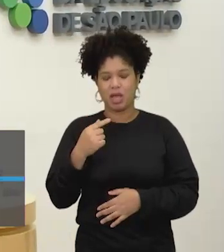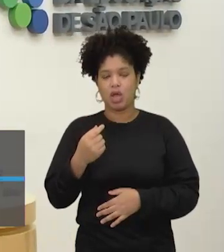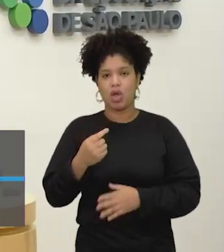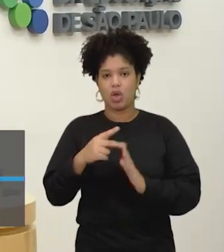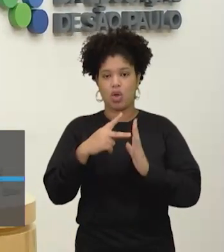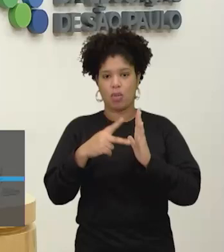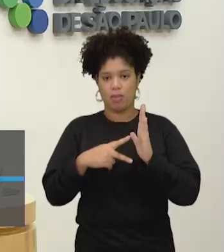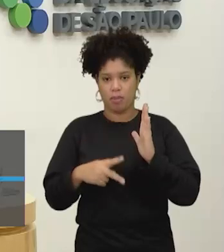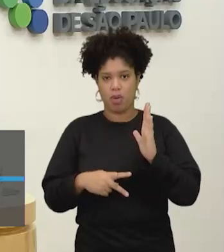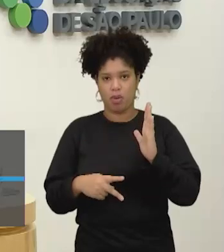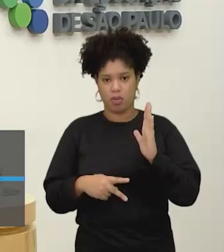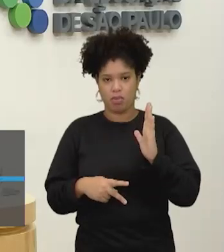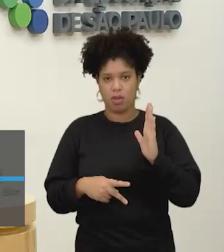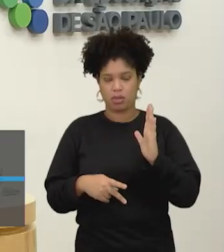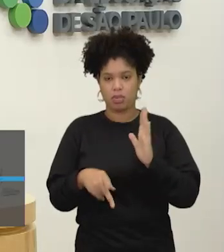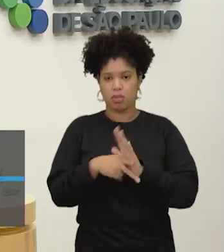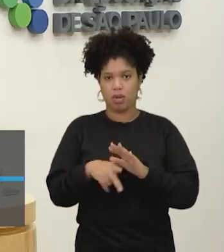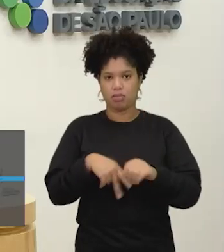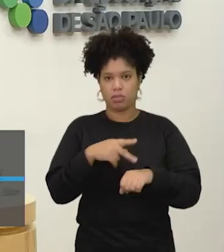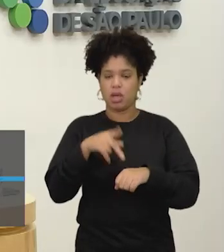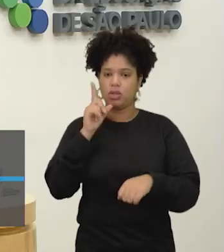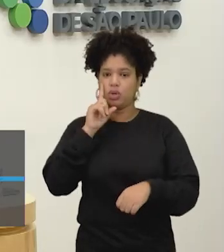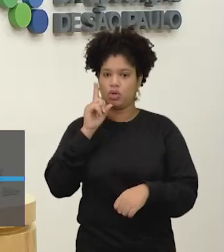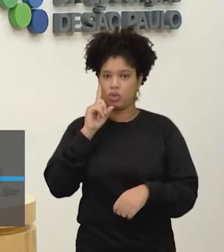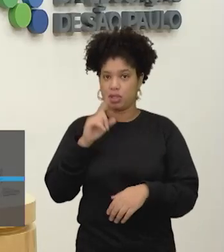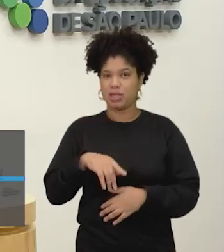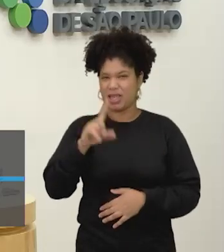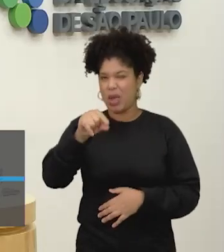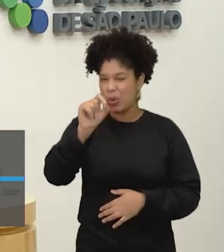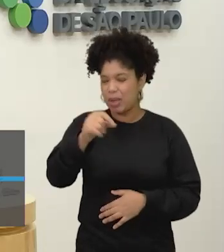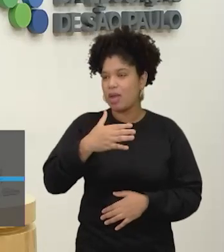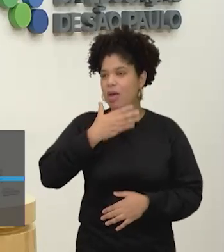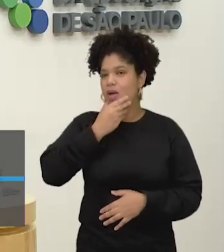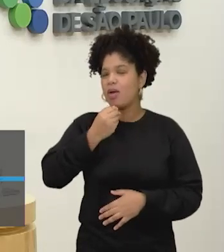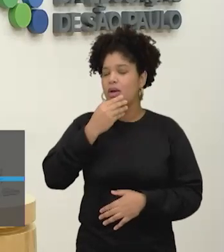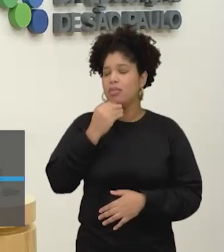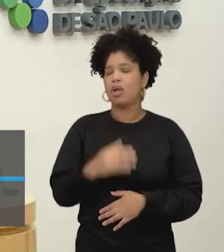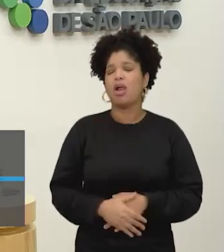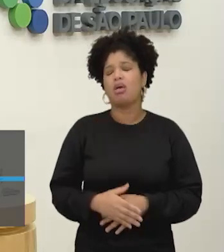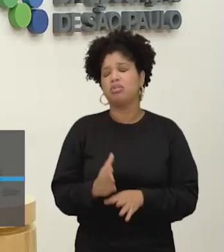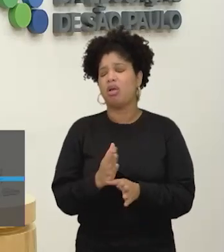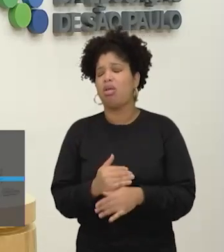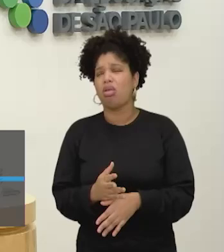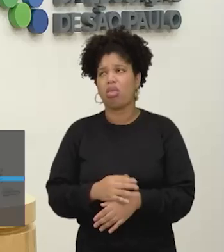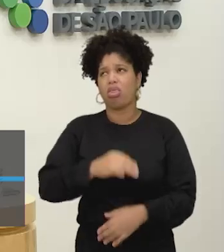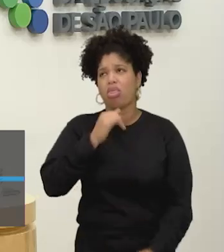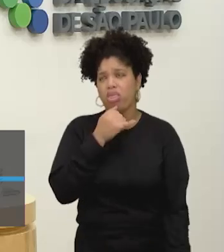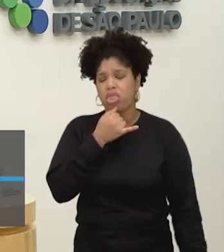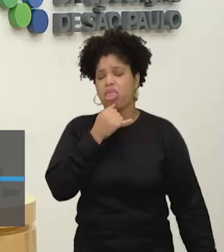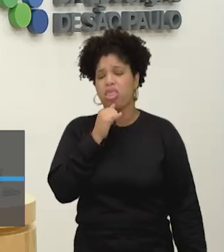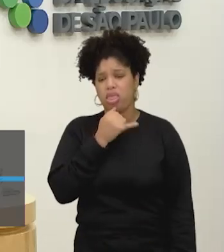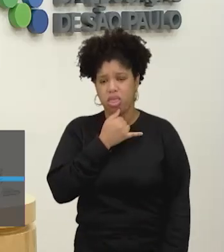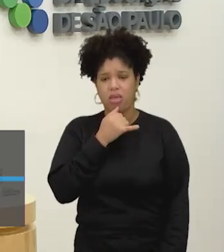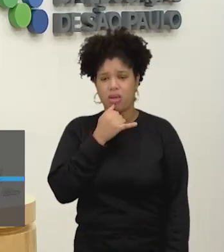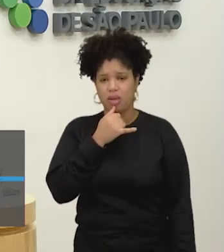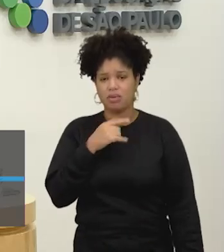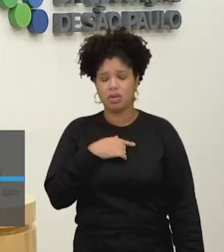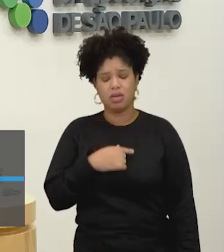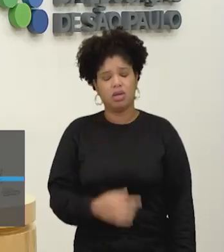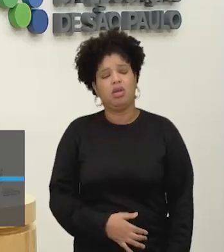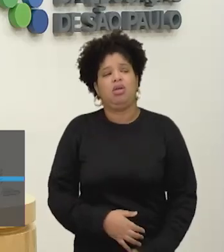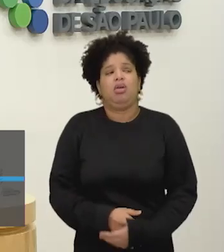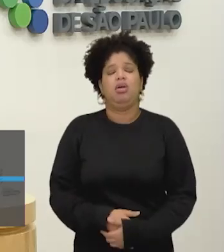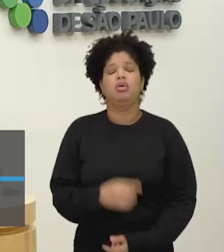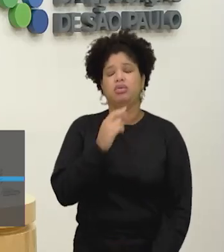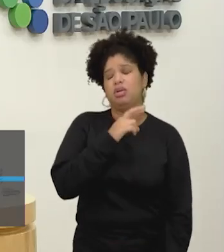O Corvo. O que acontece? Ele está lá todo desiludido, triste. Ele olha para o